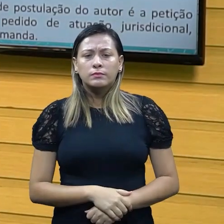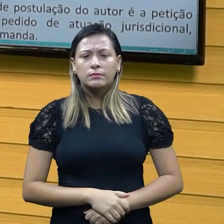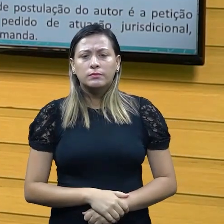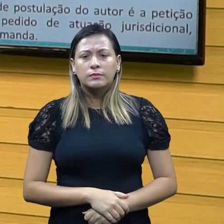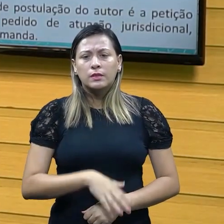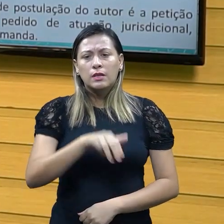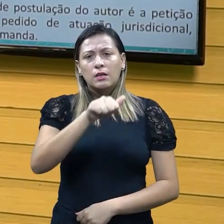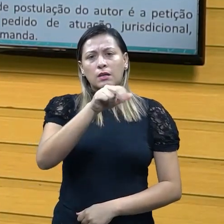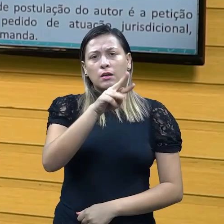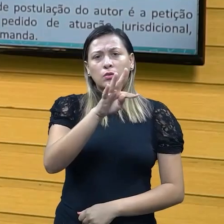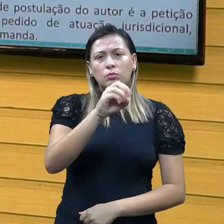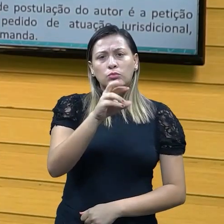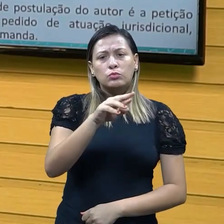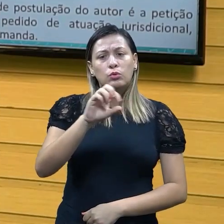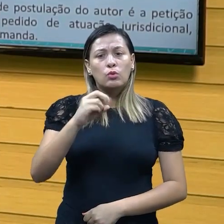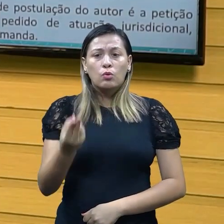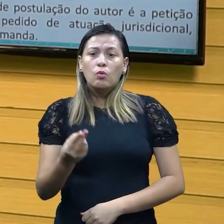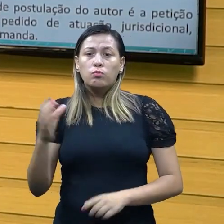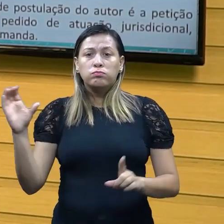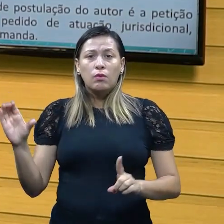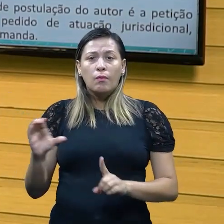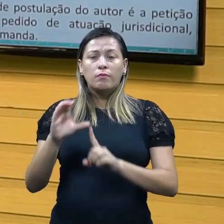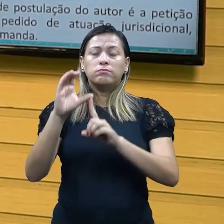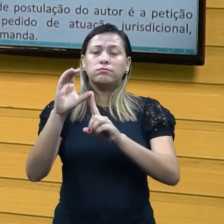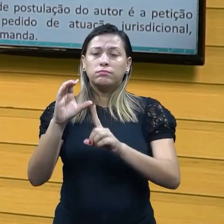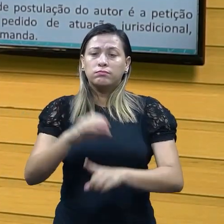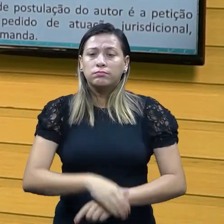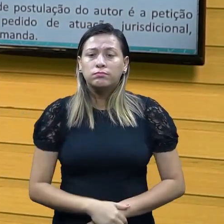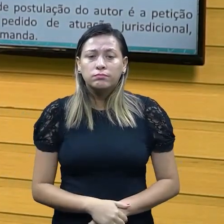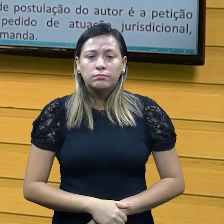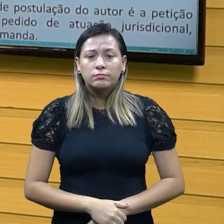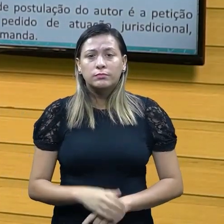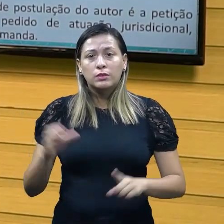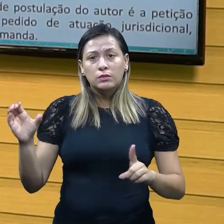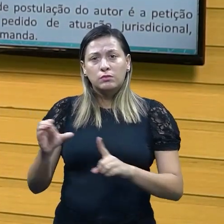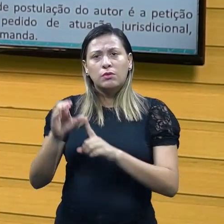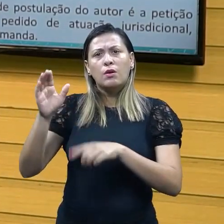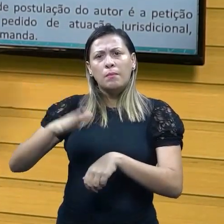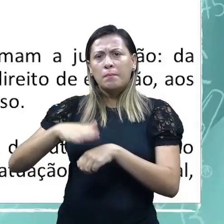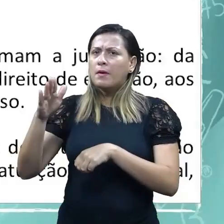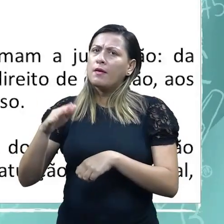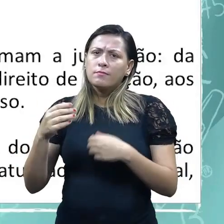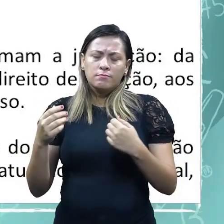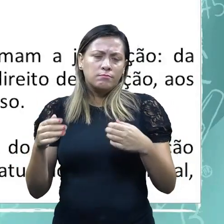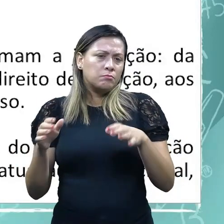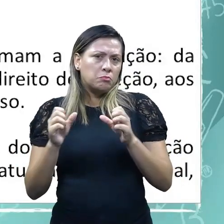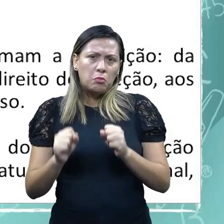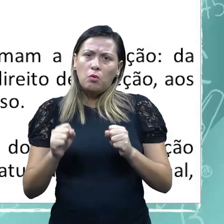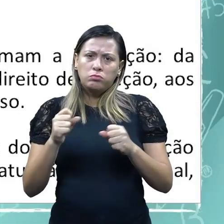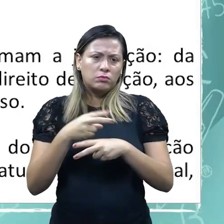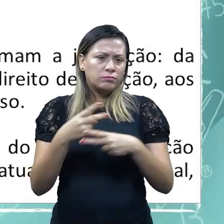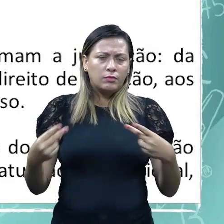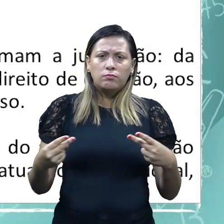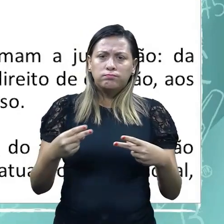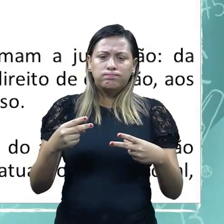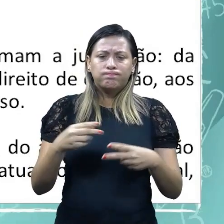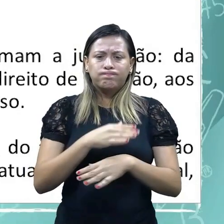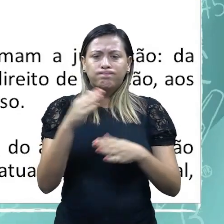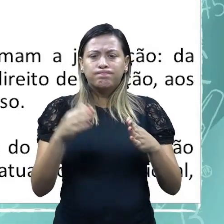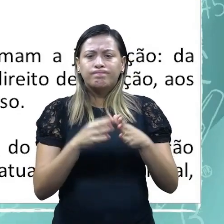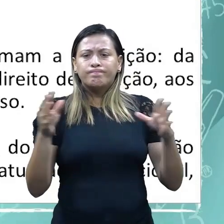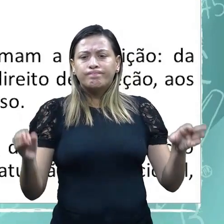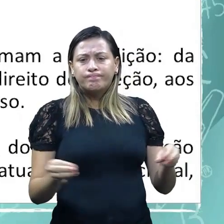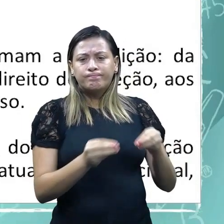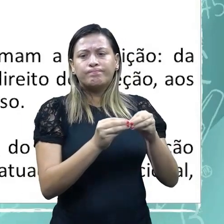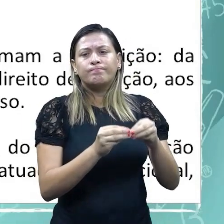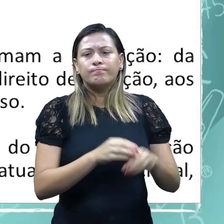de um autor, todos eles. Se for mais de um réu, todos eles, tá? Do terceiro interveniente,